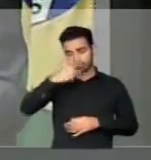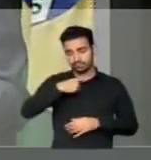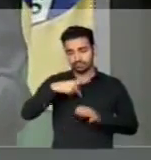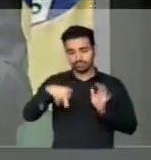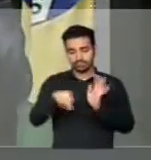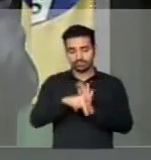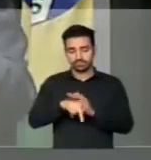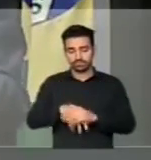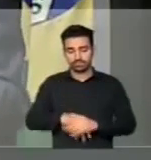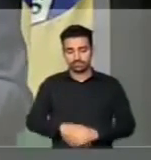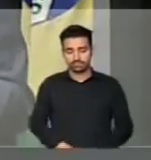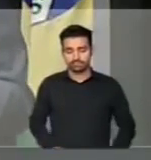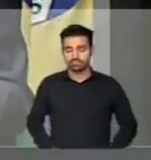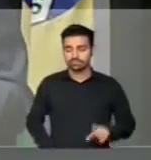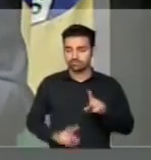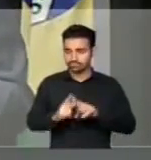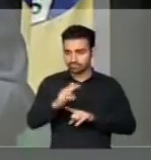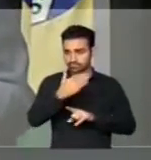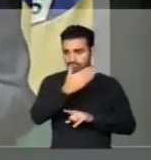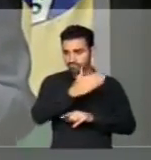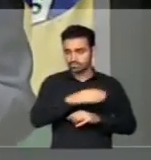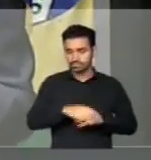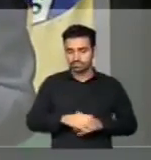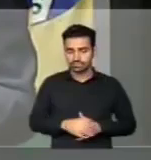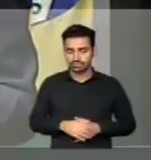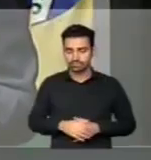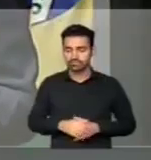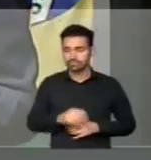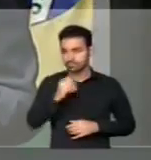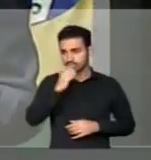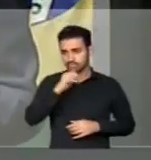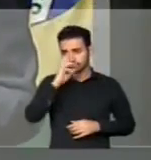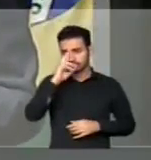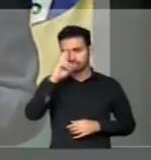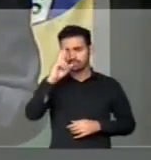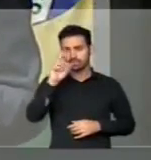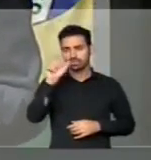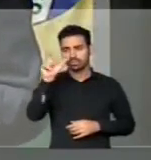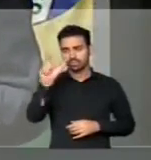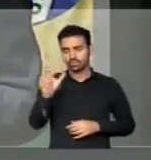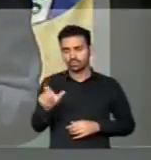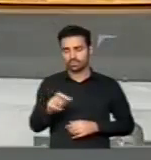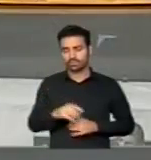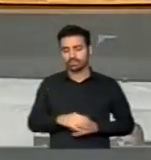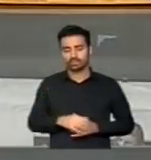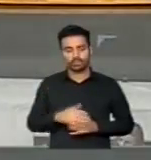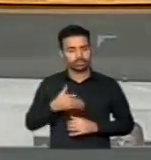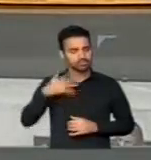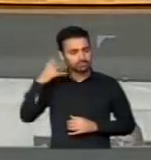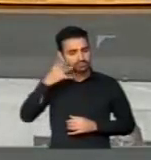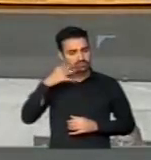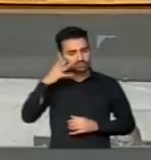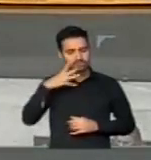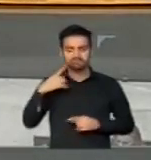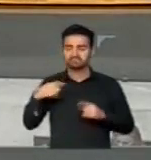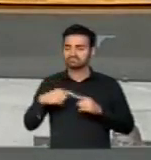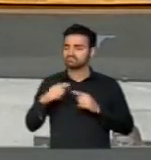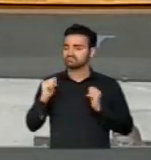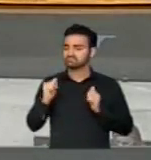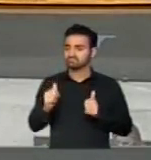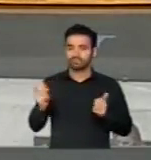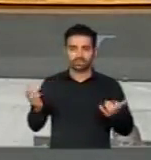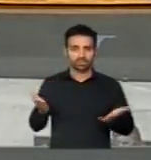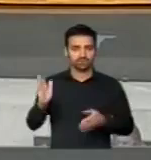Com prazer, dar uma parte a Vossa Excelência. Vossa Excelência, a essa altura do oportuno pronunciamento que profere na